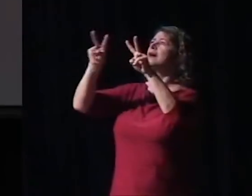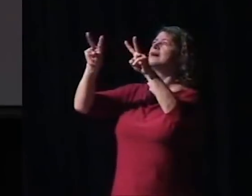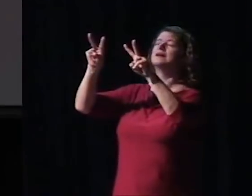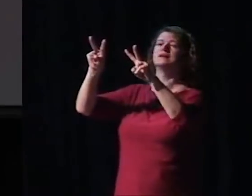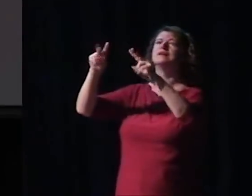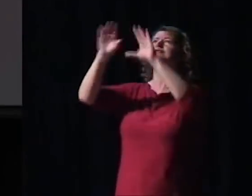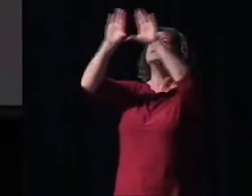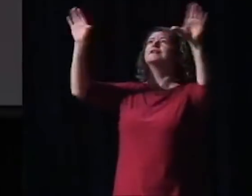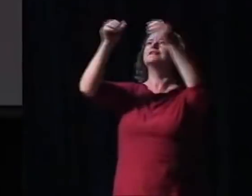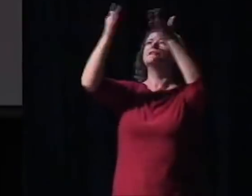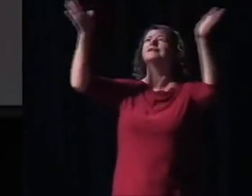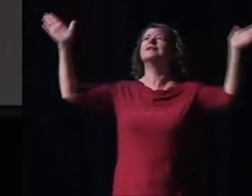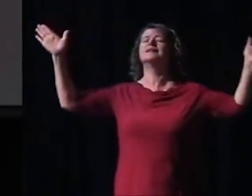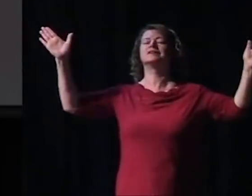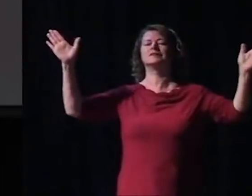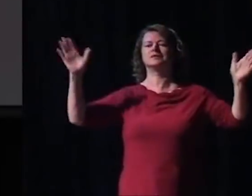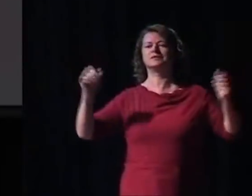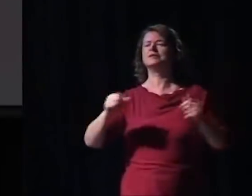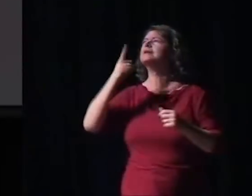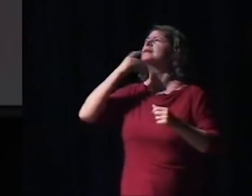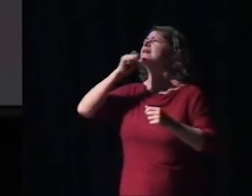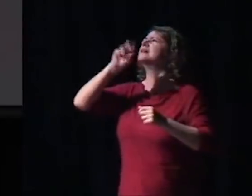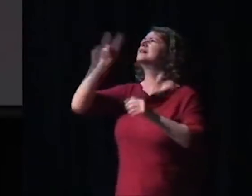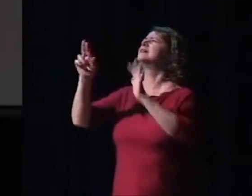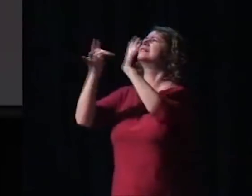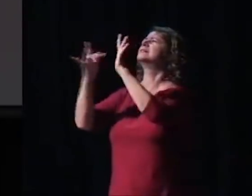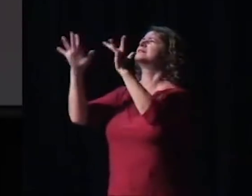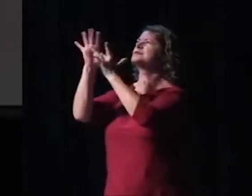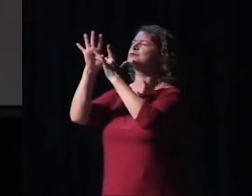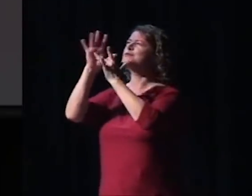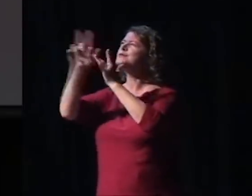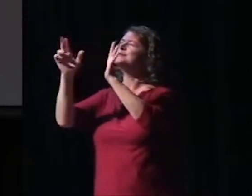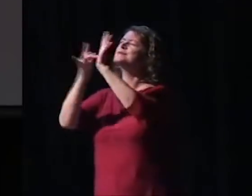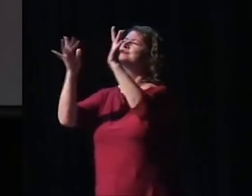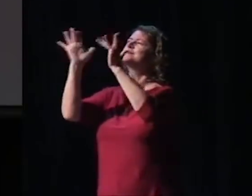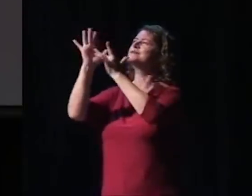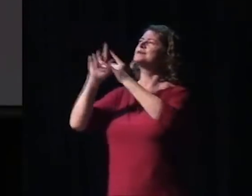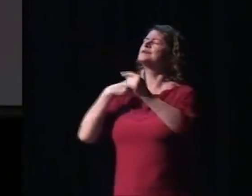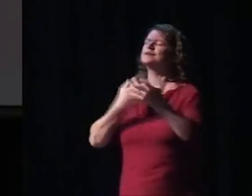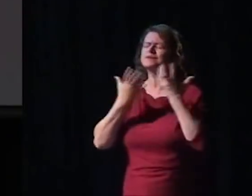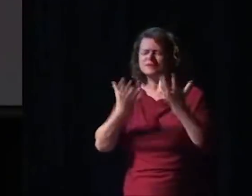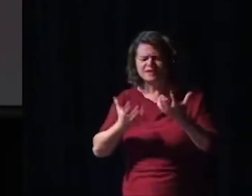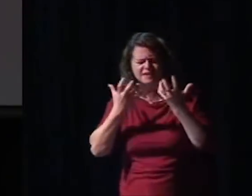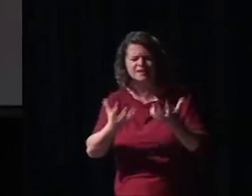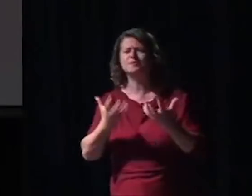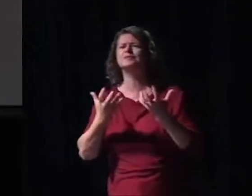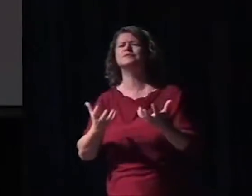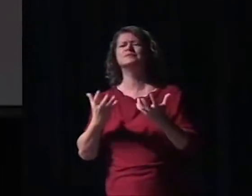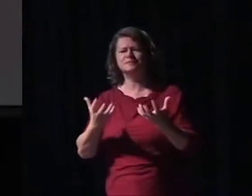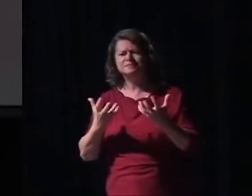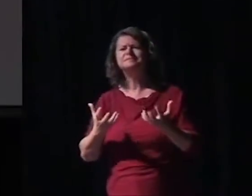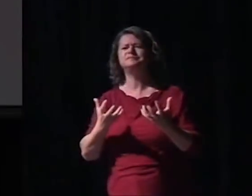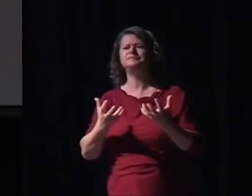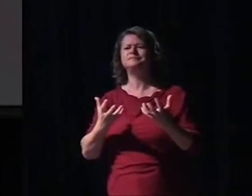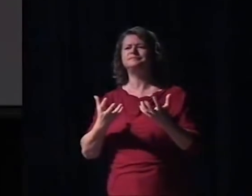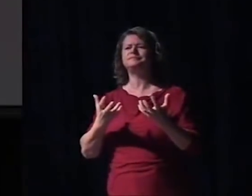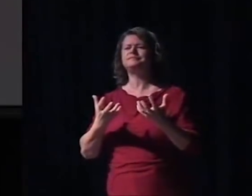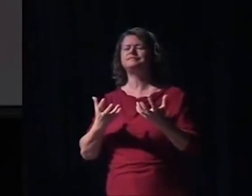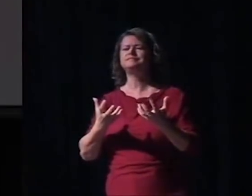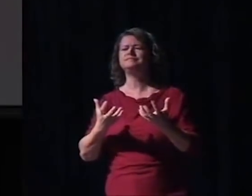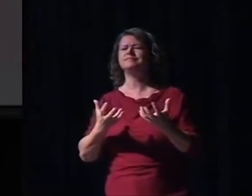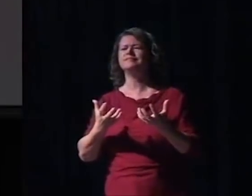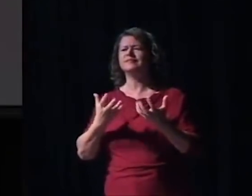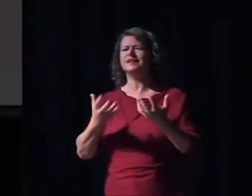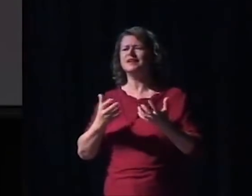céus abertos. Pai, em nome de Jesus, nós queremos tirar a nossa cabeça, Pai, do